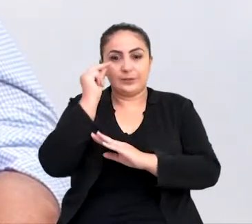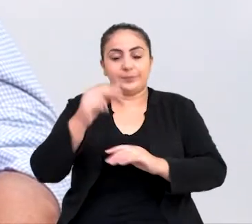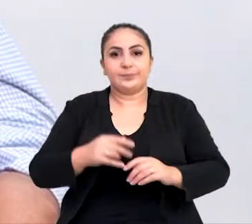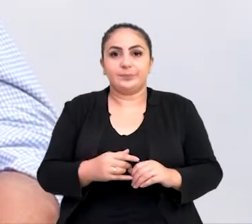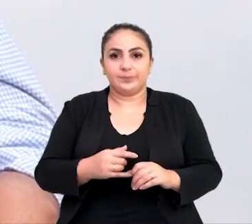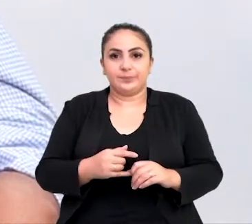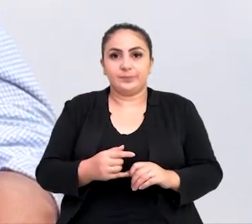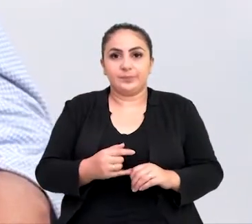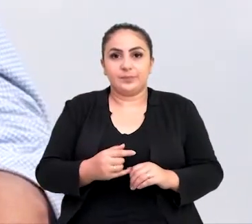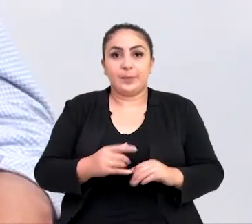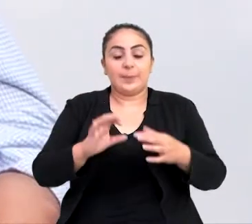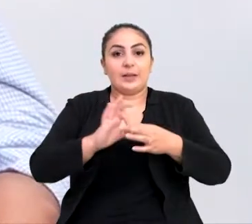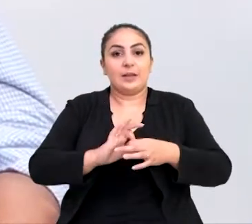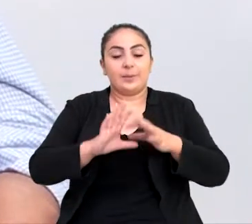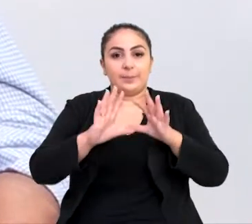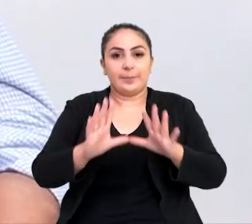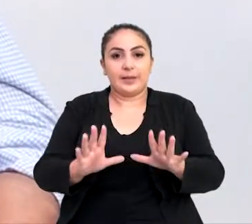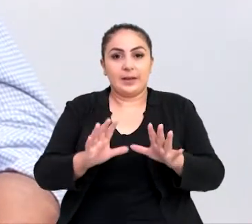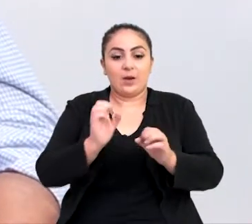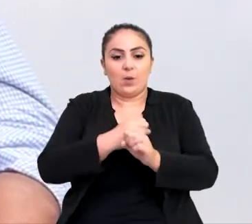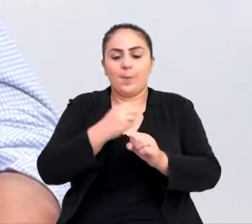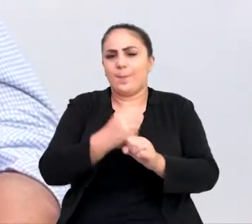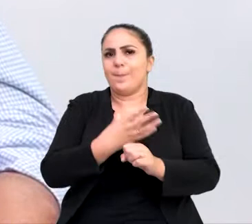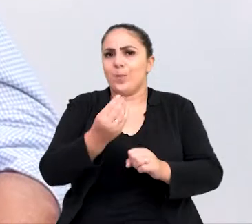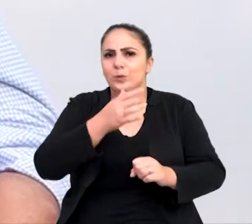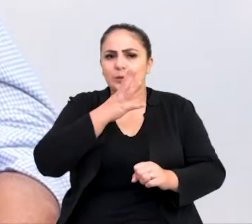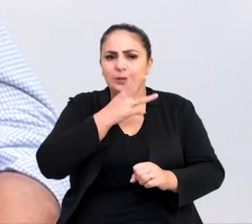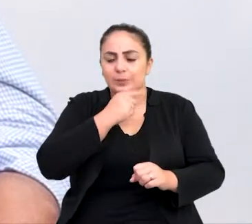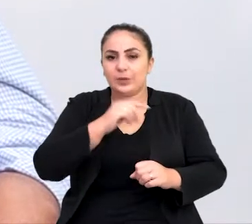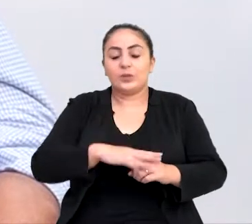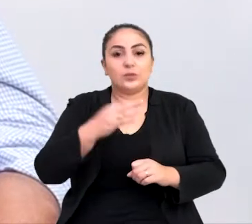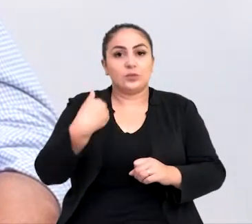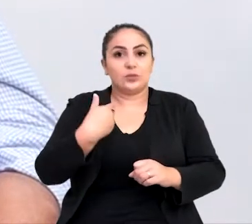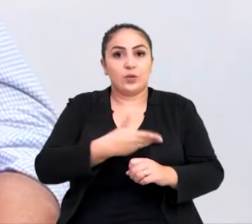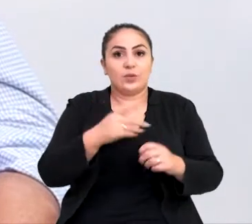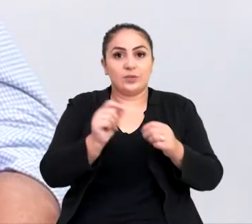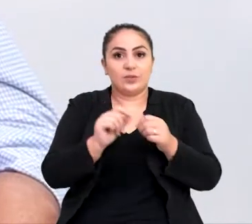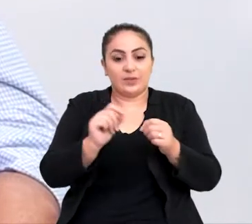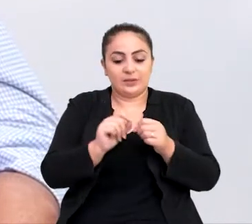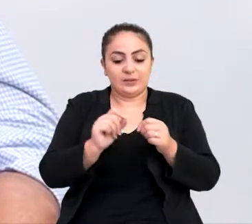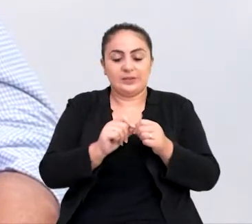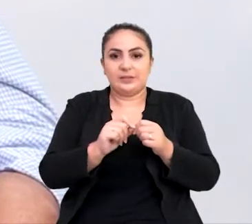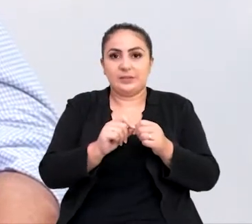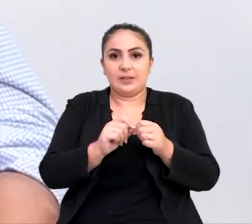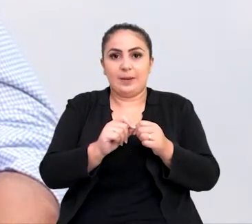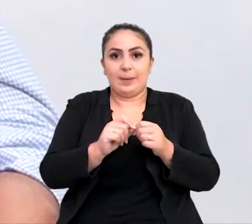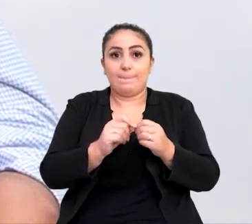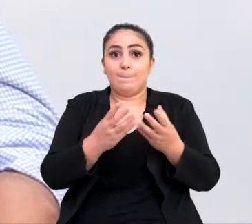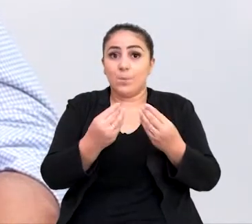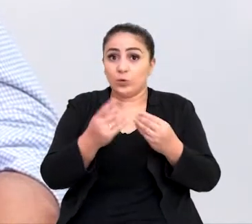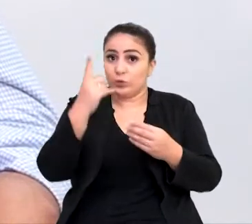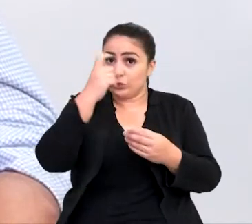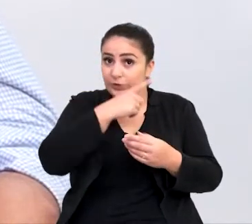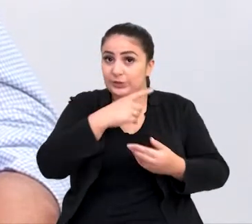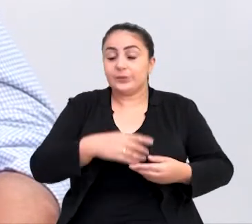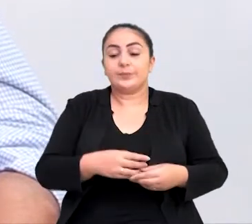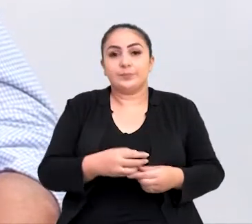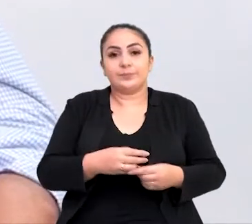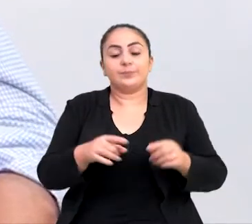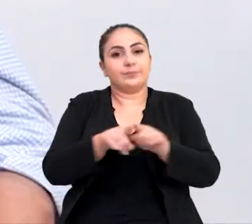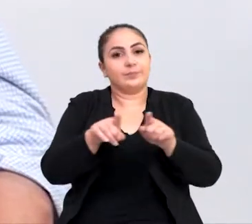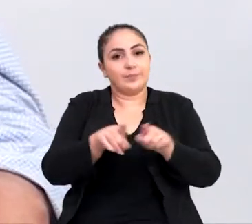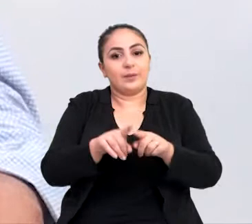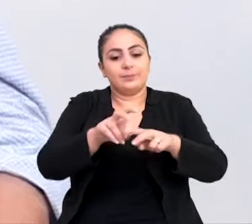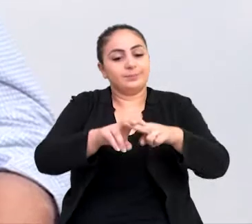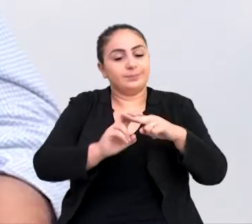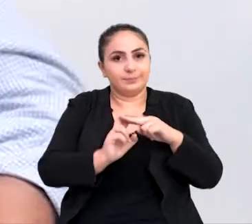prefeitura. Para liberar um alvará de obra é muito demorado, para nós pegar uma licença de obras é bastante difícil.